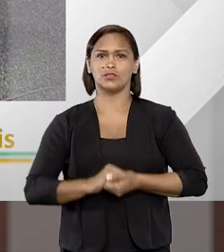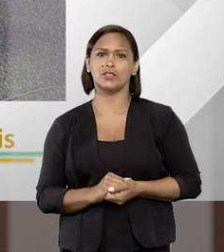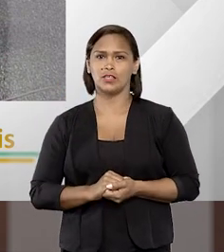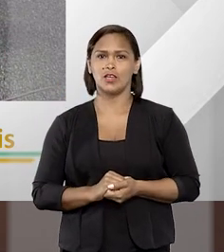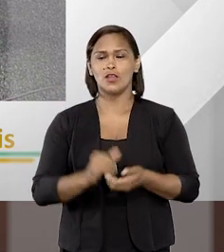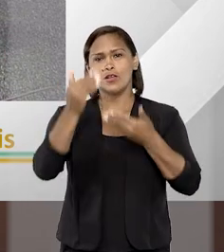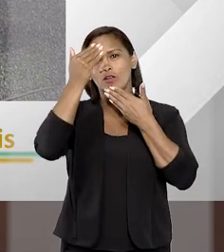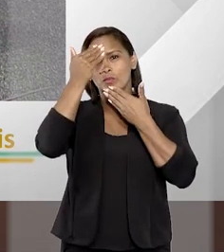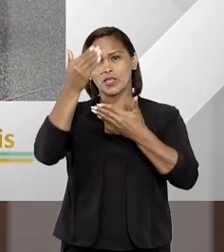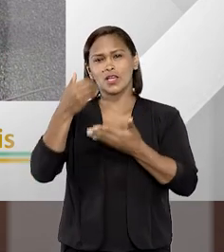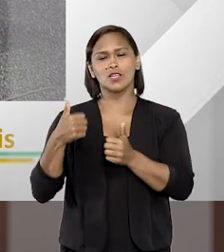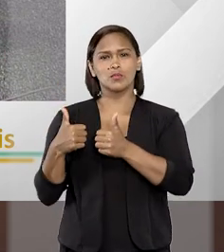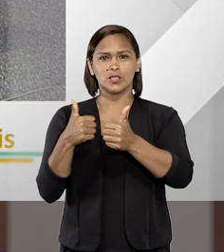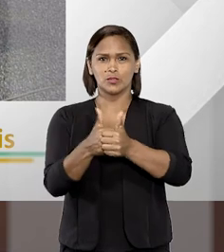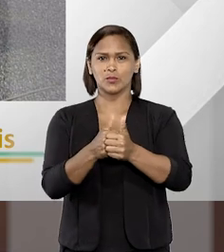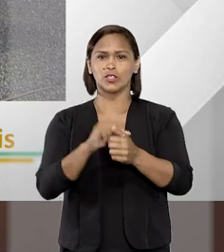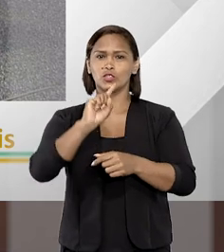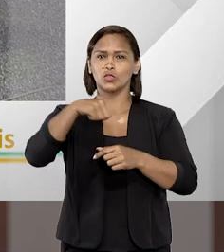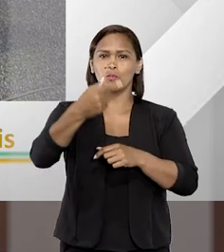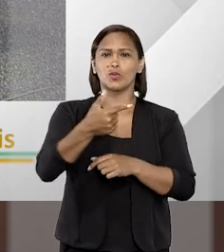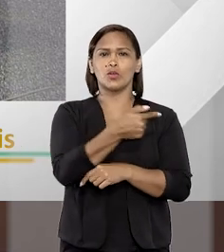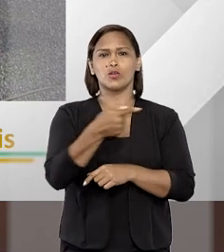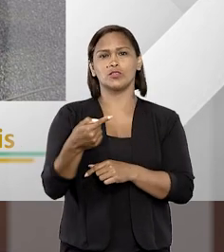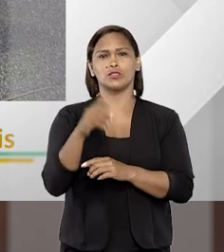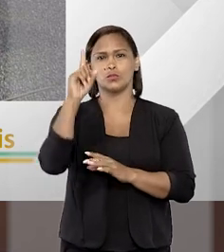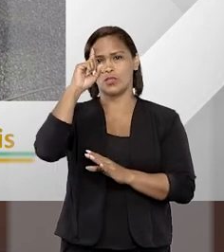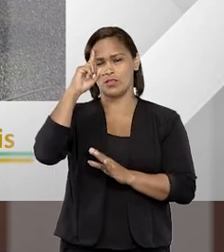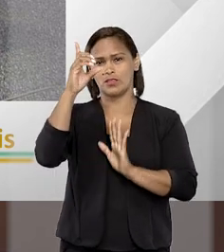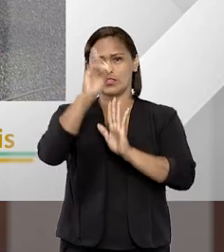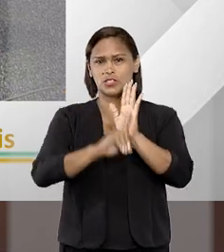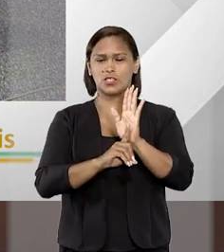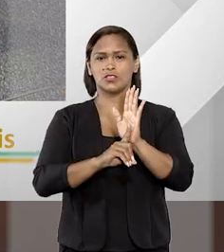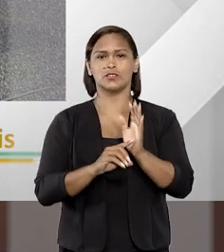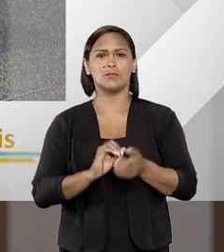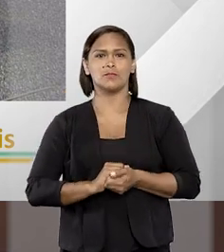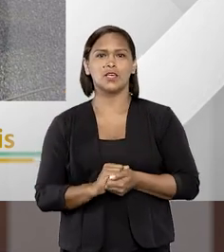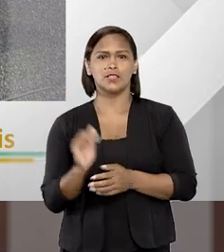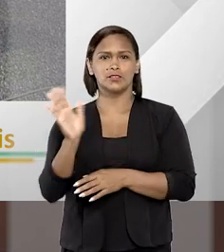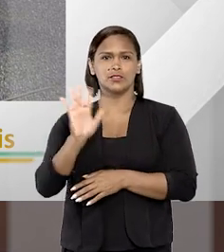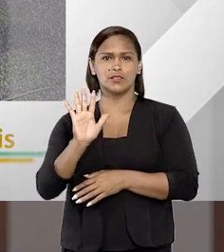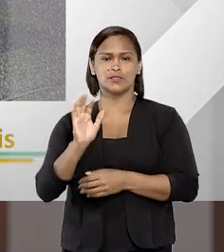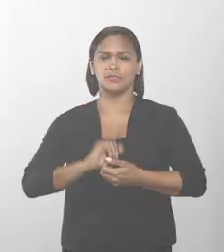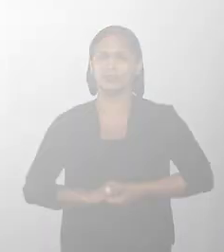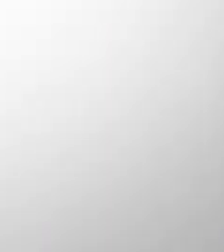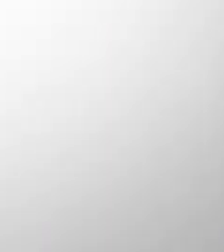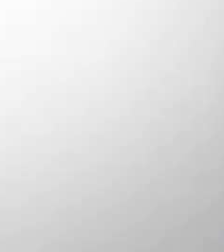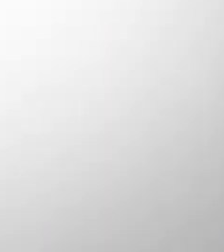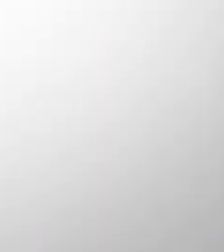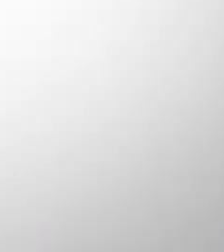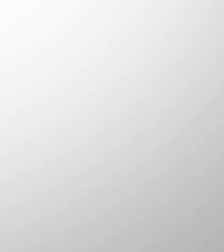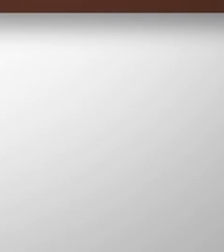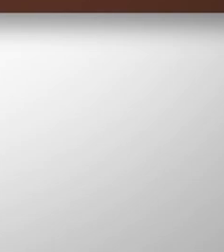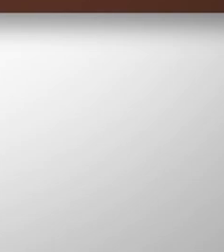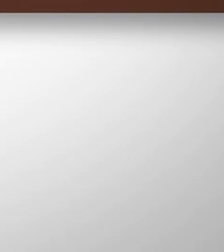Obrigado pela sua companhia a gente se encontra no próximo Episódio A gente se encontra pessoal tchau